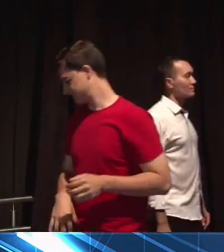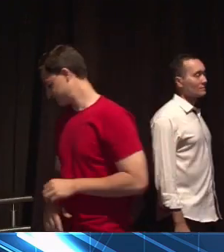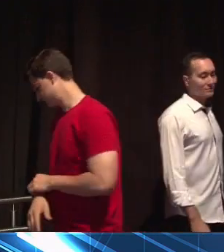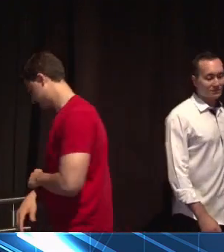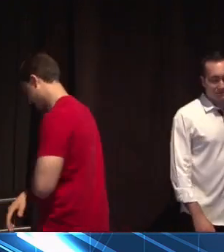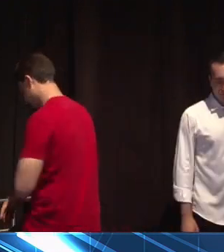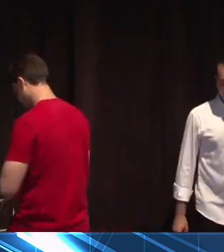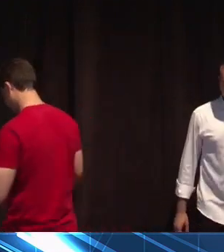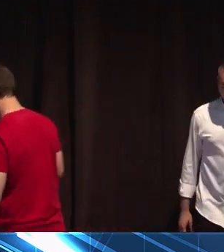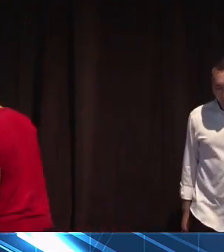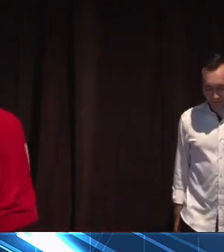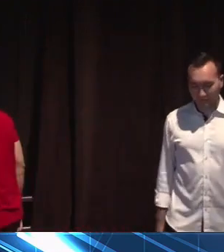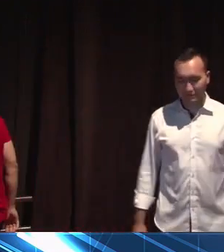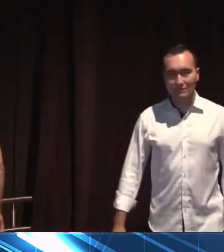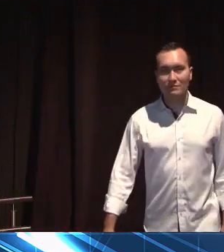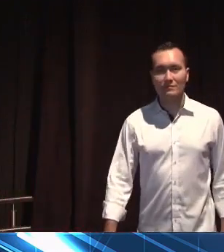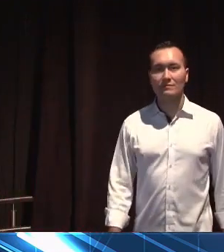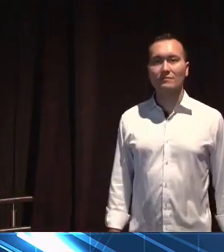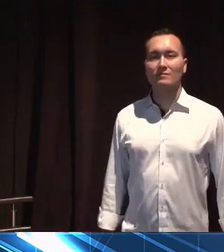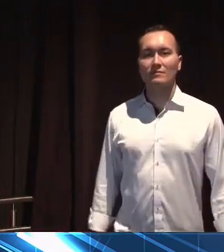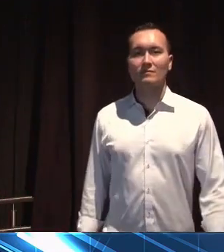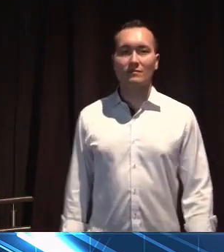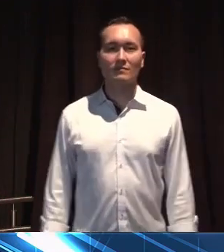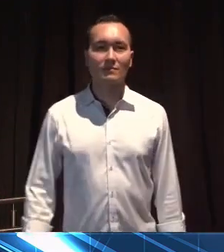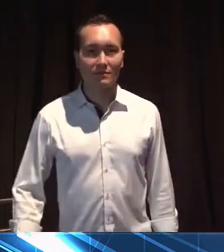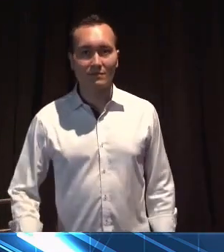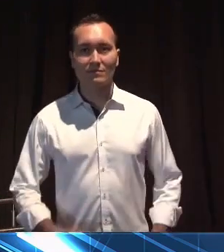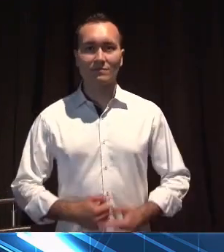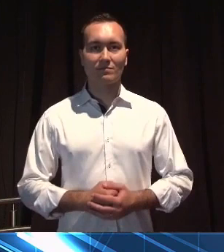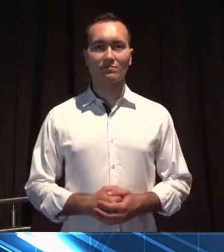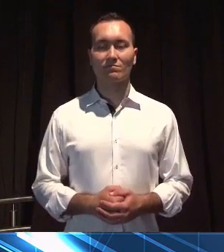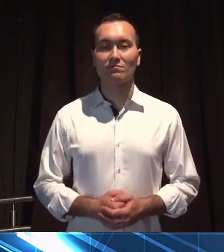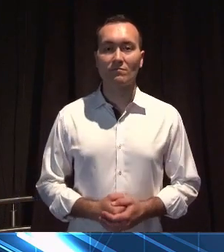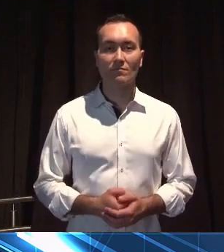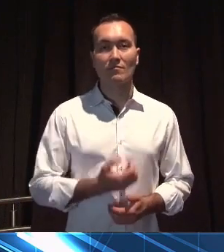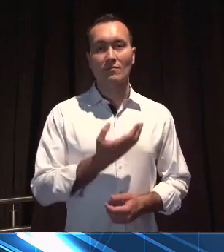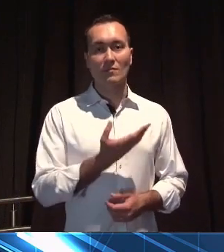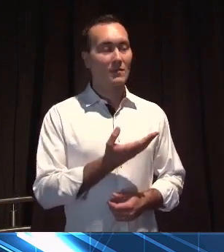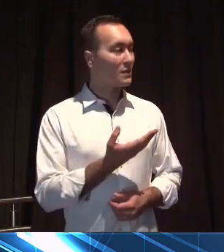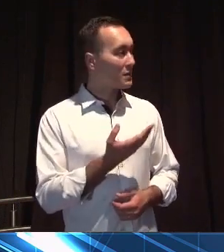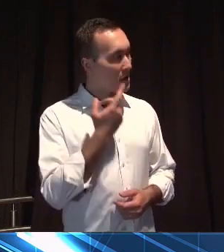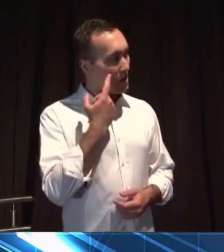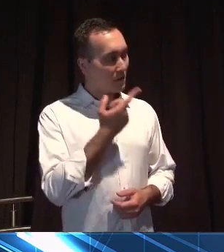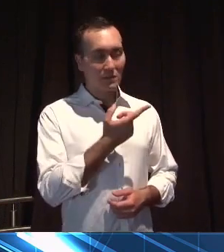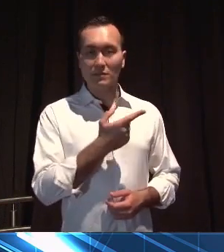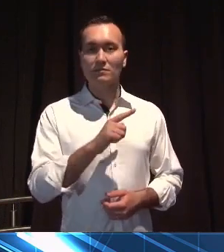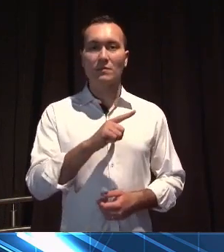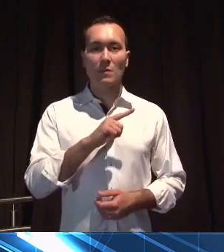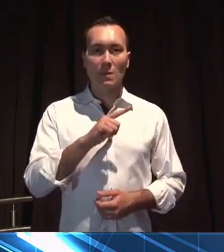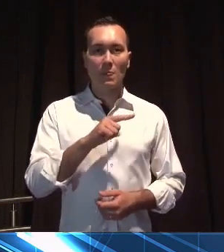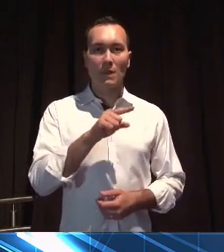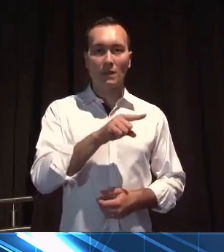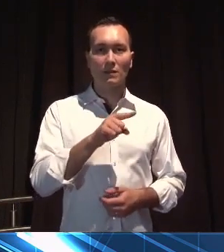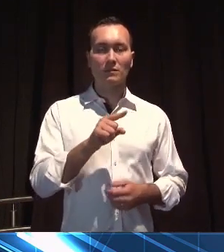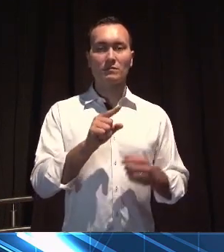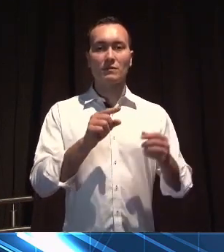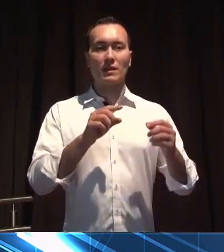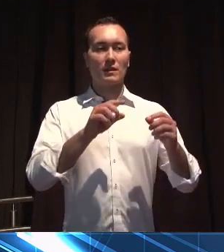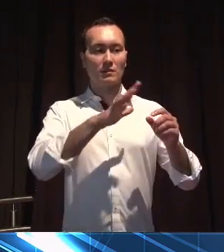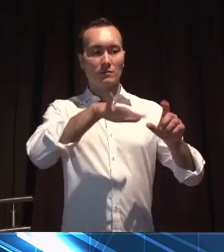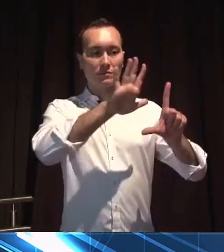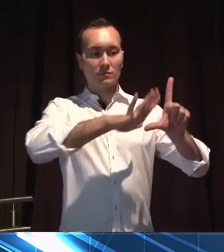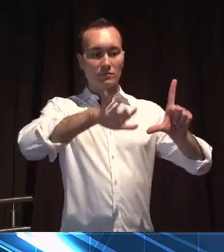depende da abstração e a renderizador impiele implementa essa abstração de renderizador essa interface